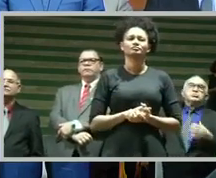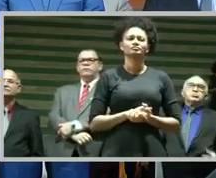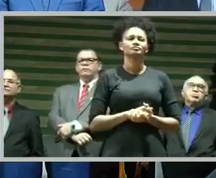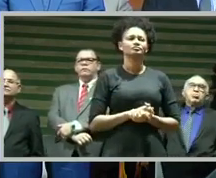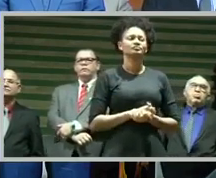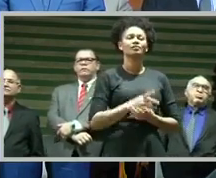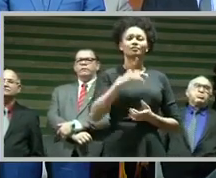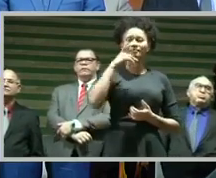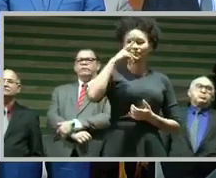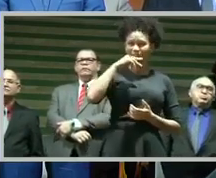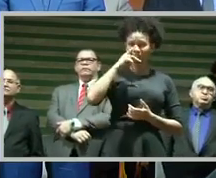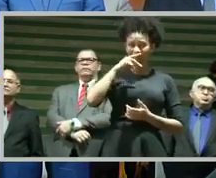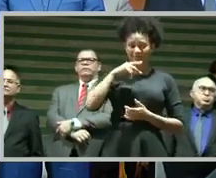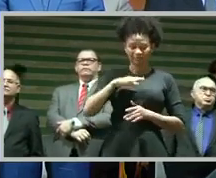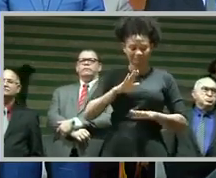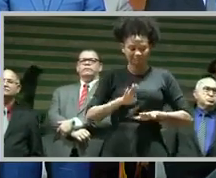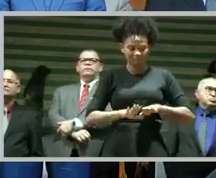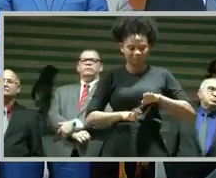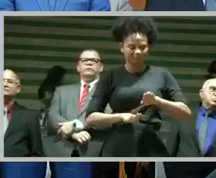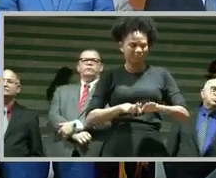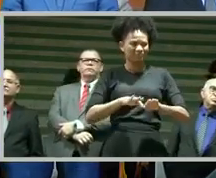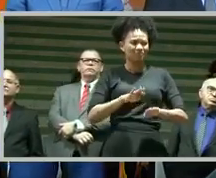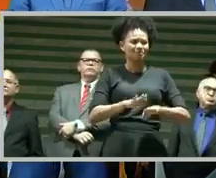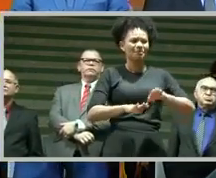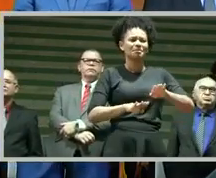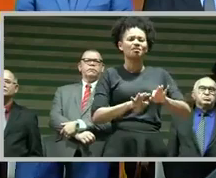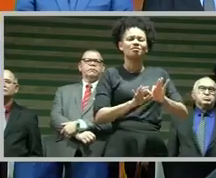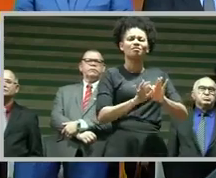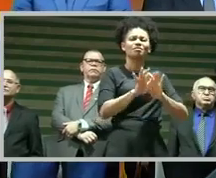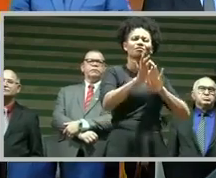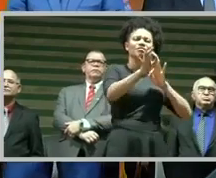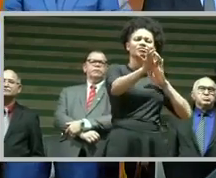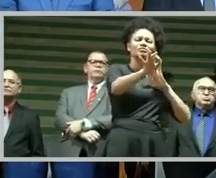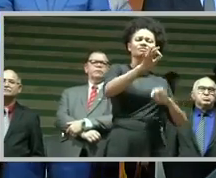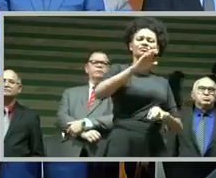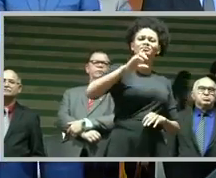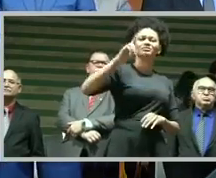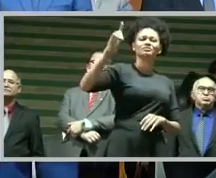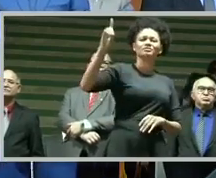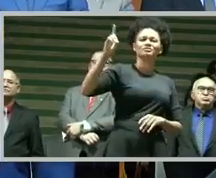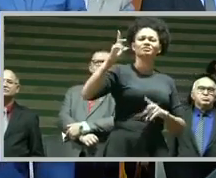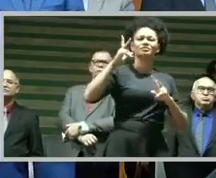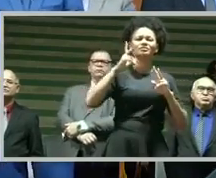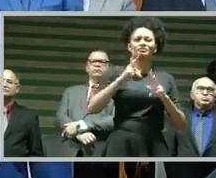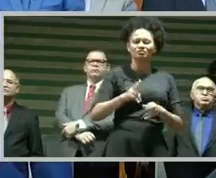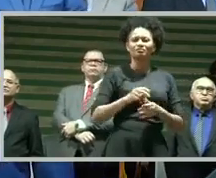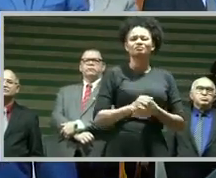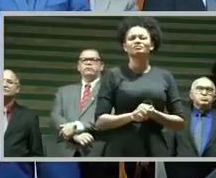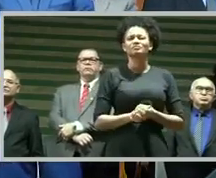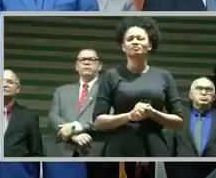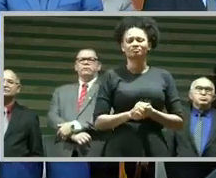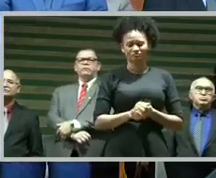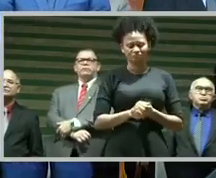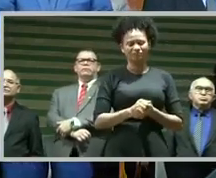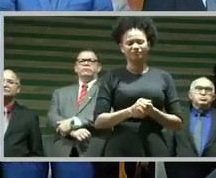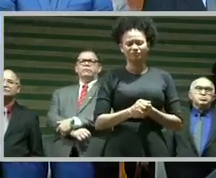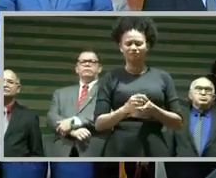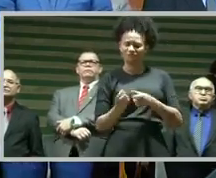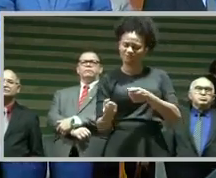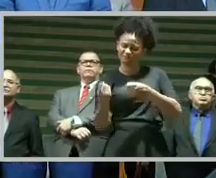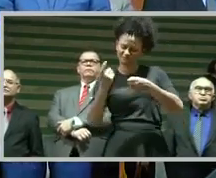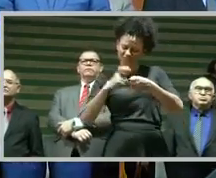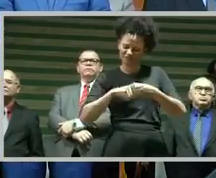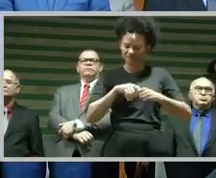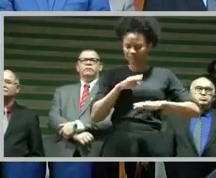Os mesmos pés que te levaram para longe de Deus são os mesmos que têm que te trazer de volta